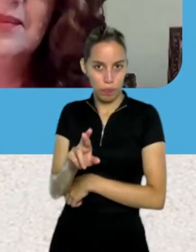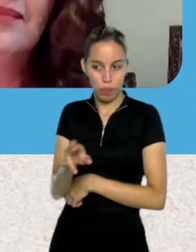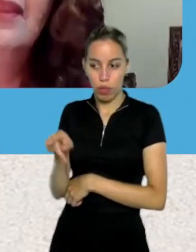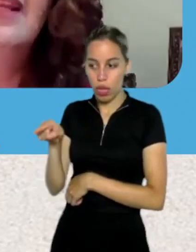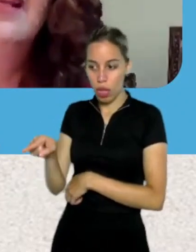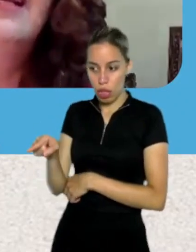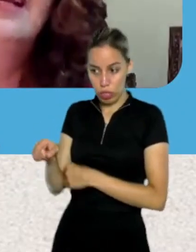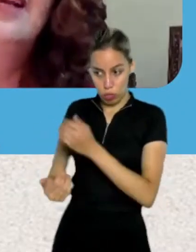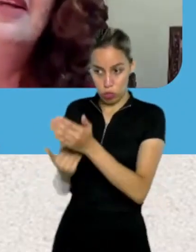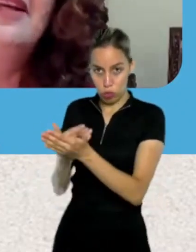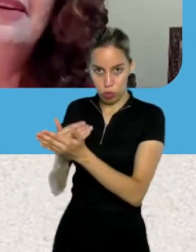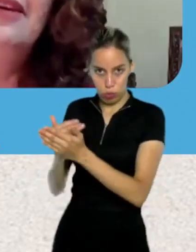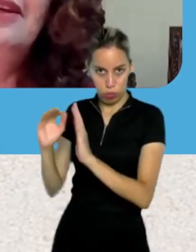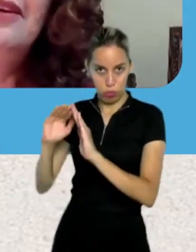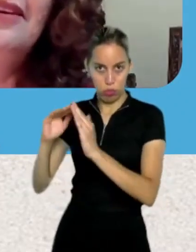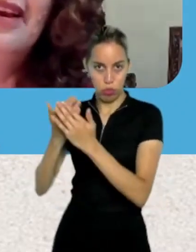pública.